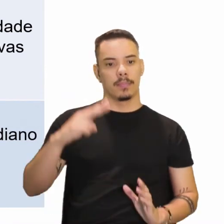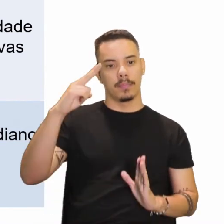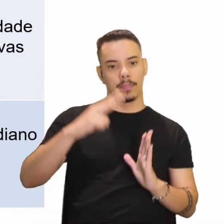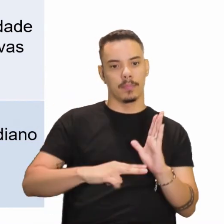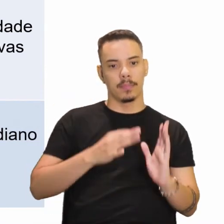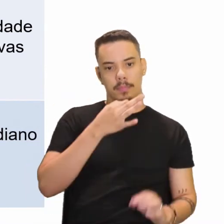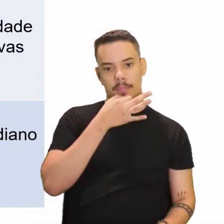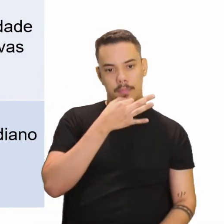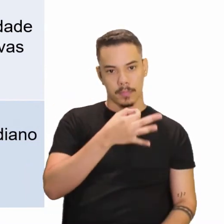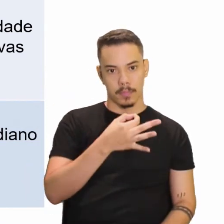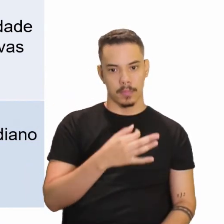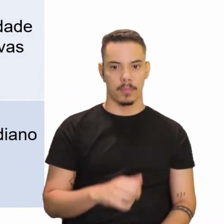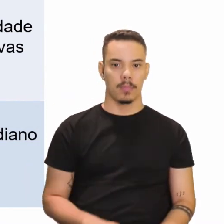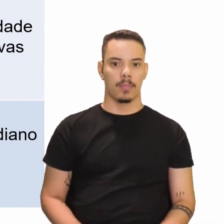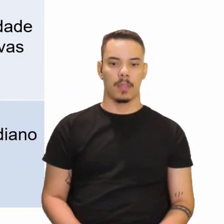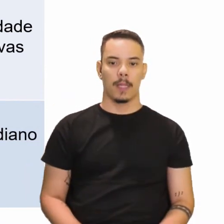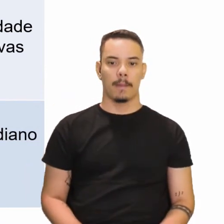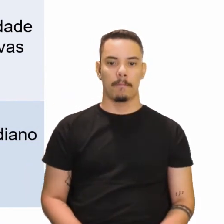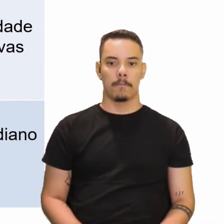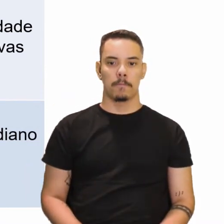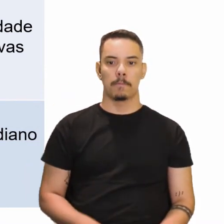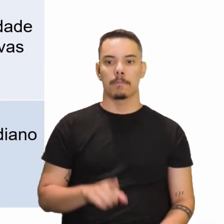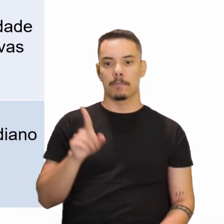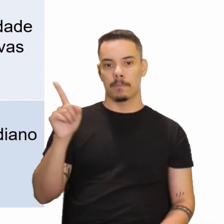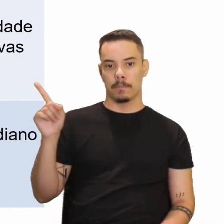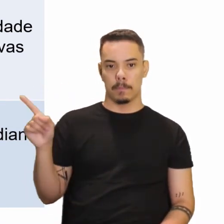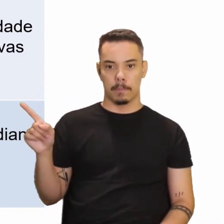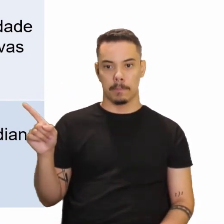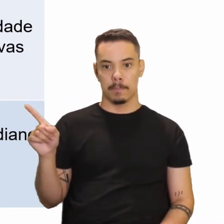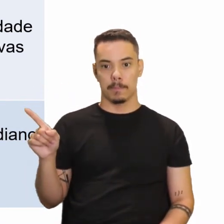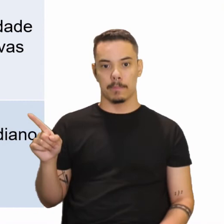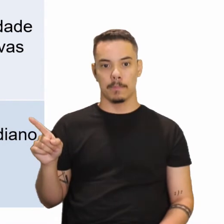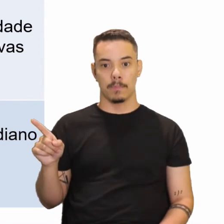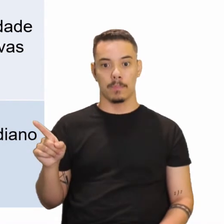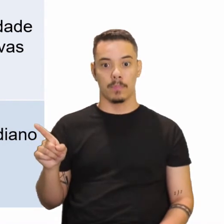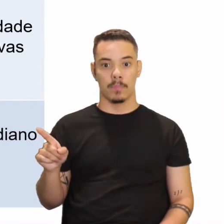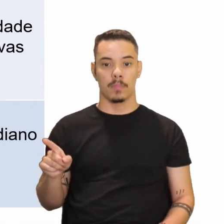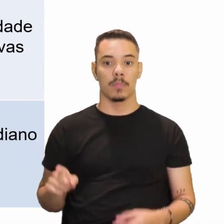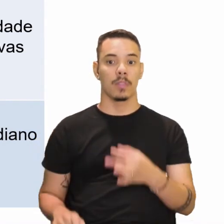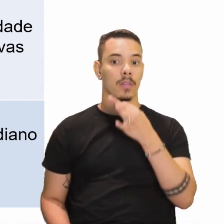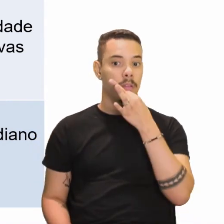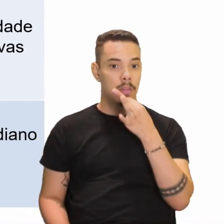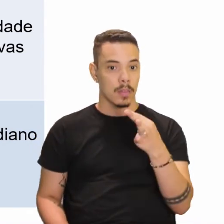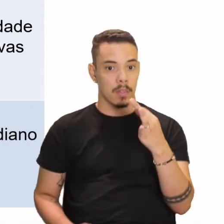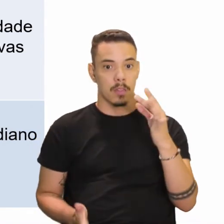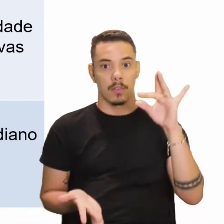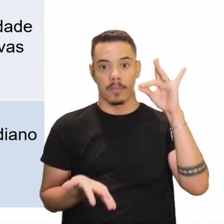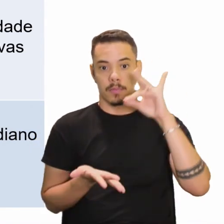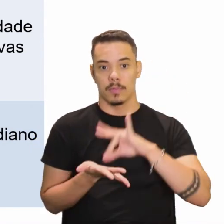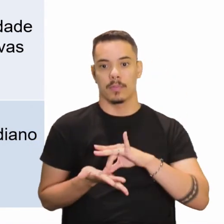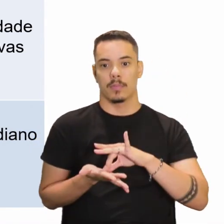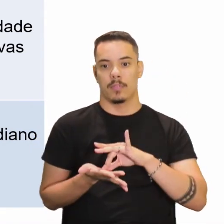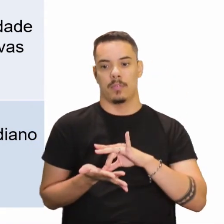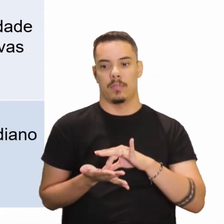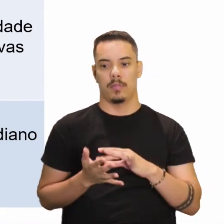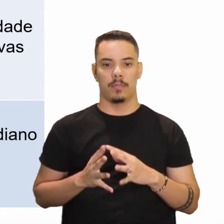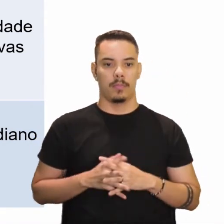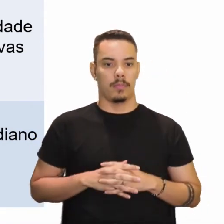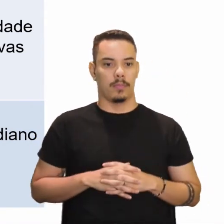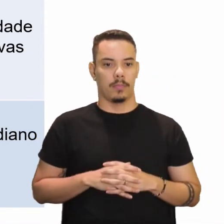crítica do cotidiano na charge e no Cartoon é crítica da realidade